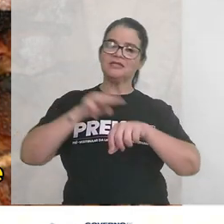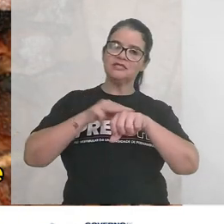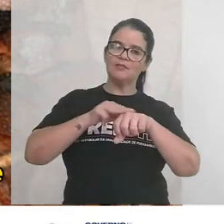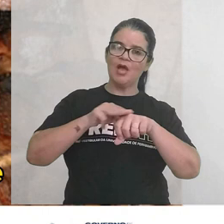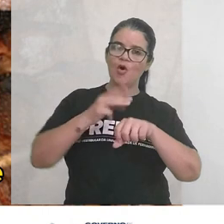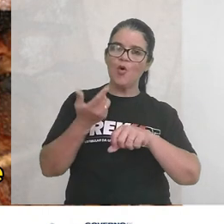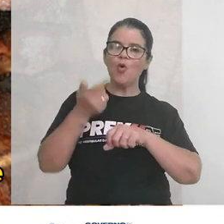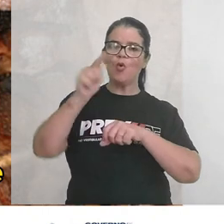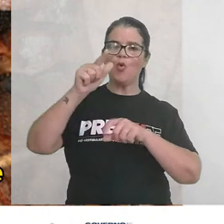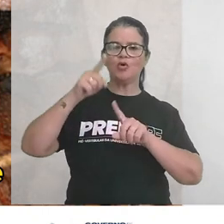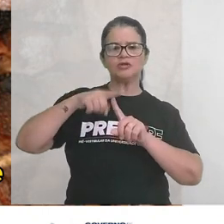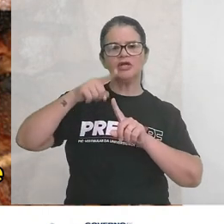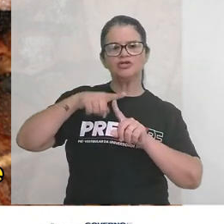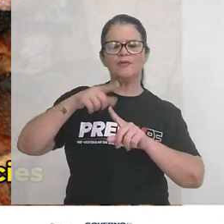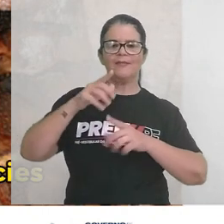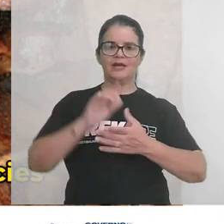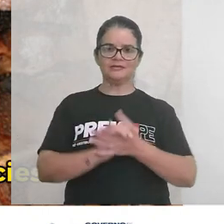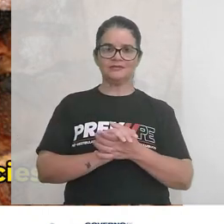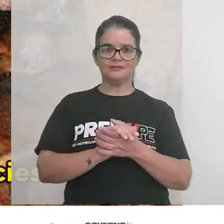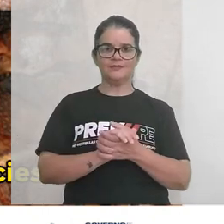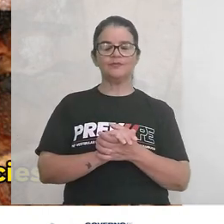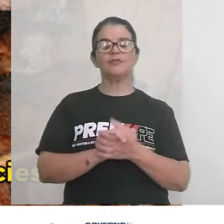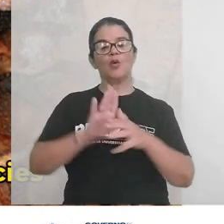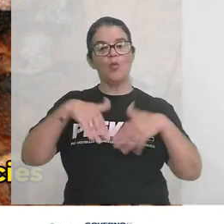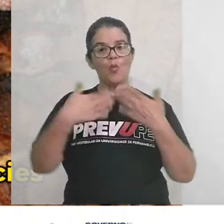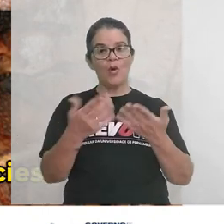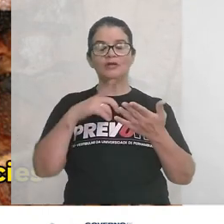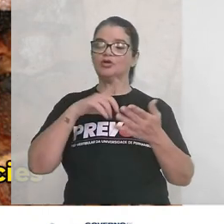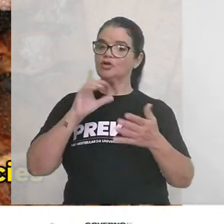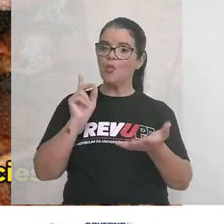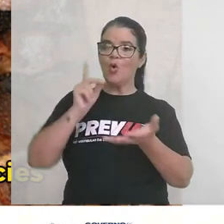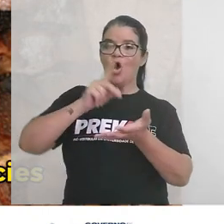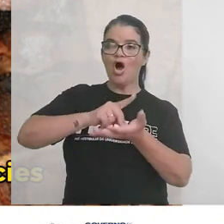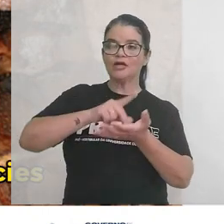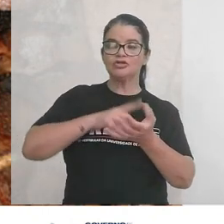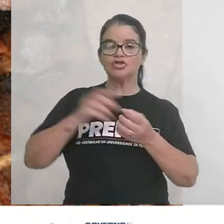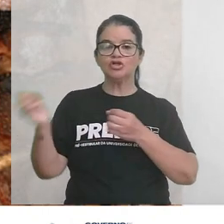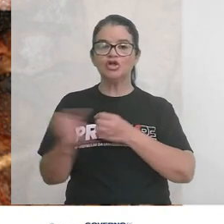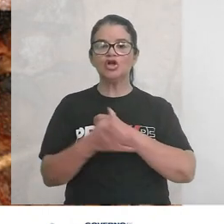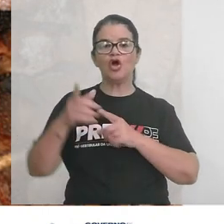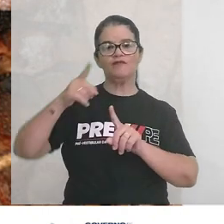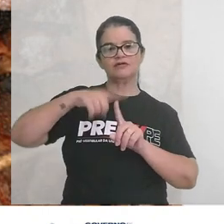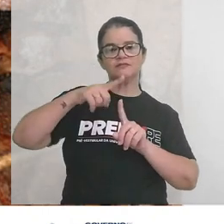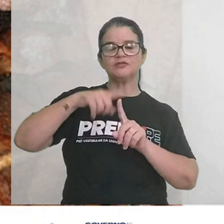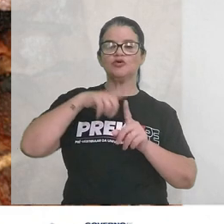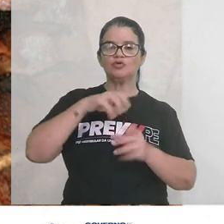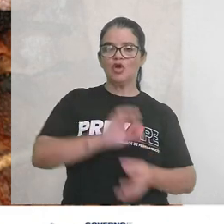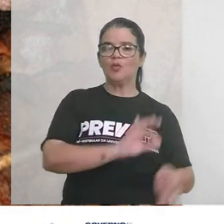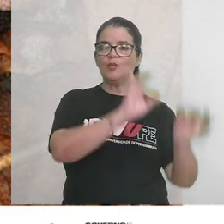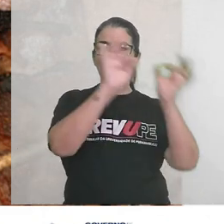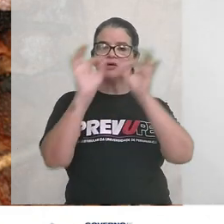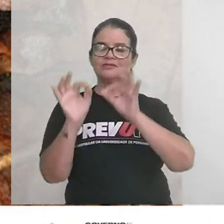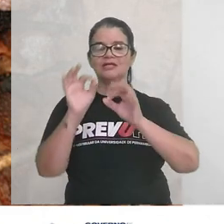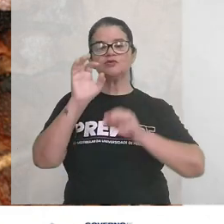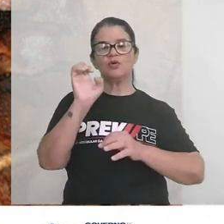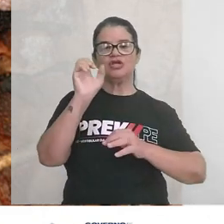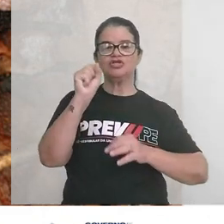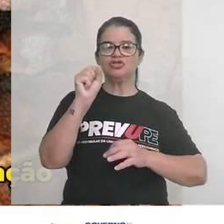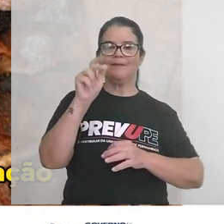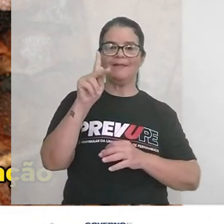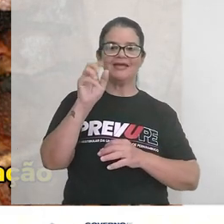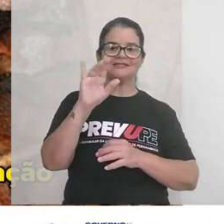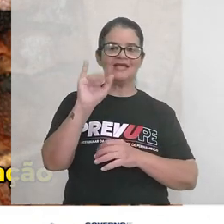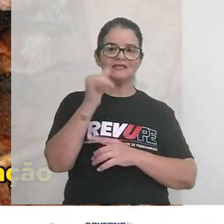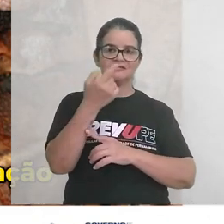tornou uma outra espécie então quando eu tenho uma origem de novas espécies Eu tenho um processo chamado de especiação